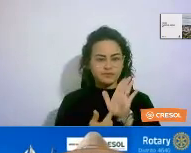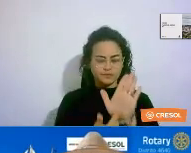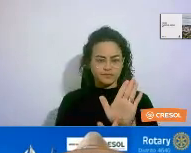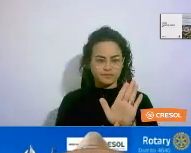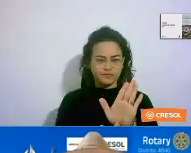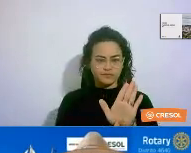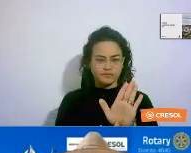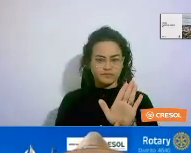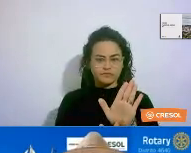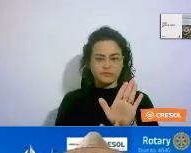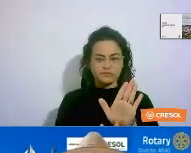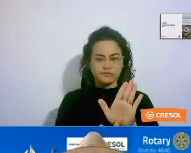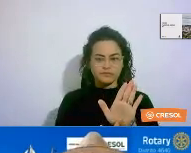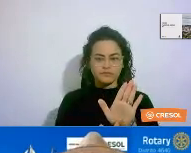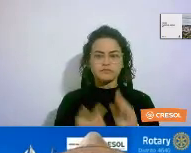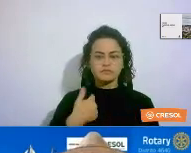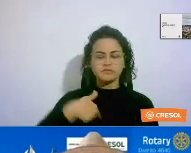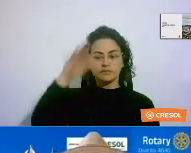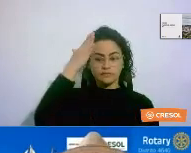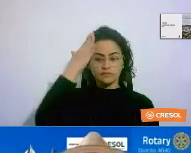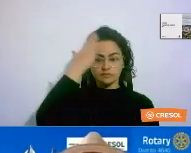eu sei que eu tinha que conhecer da